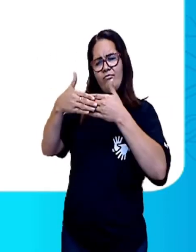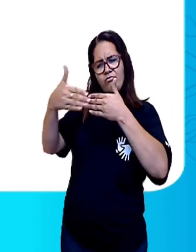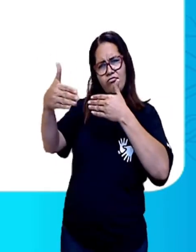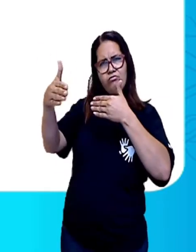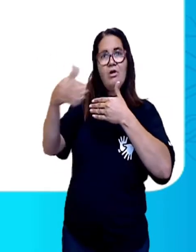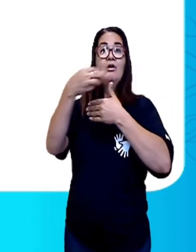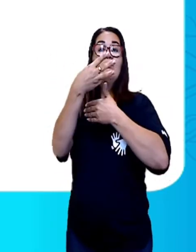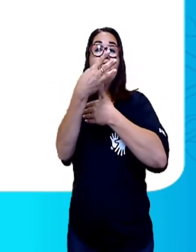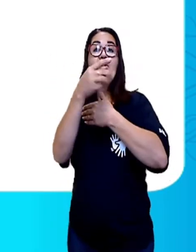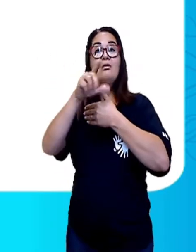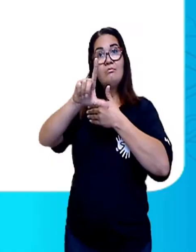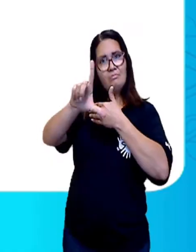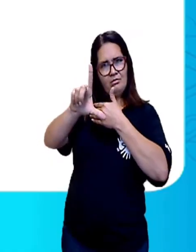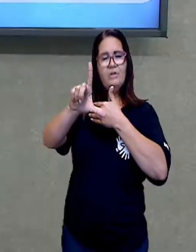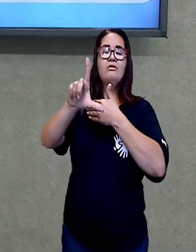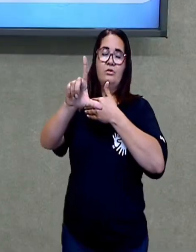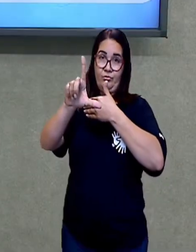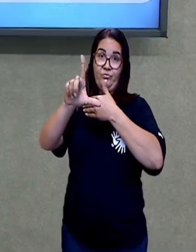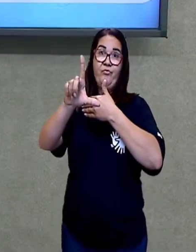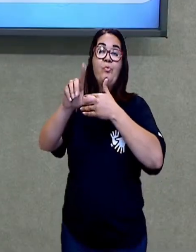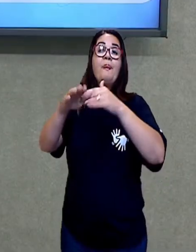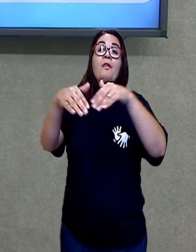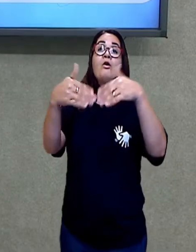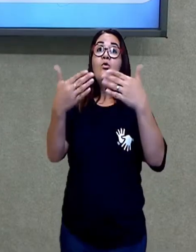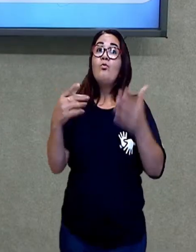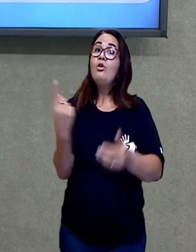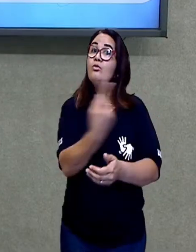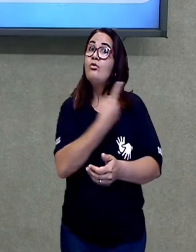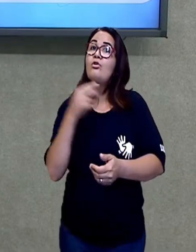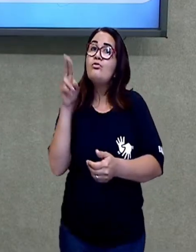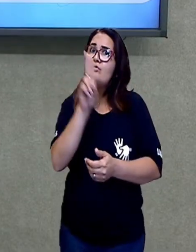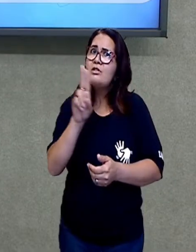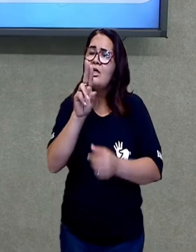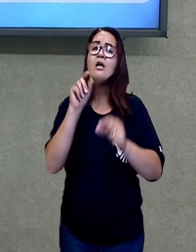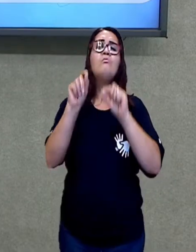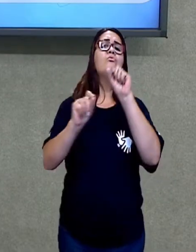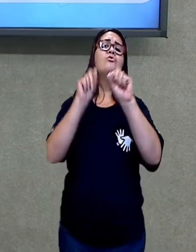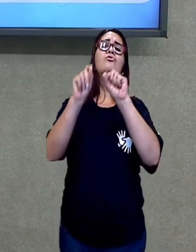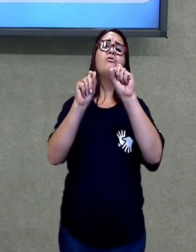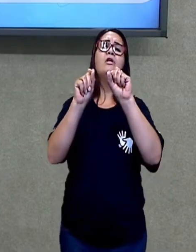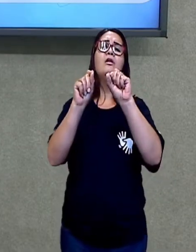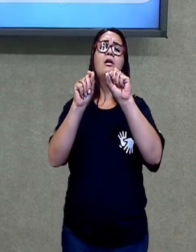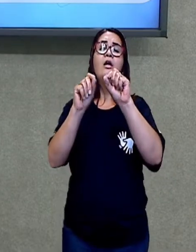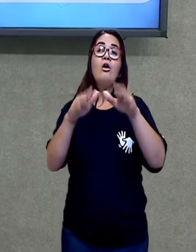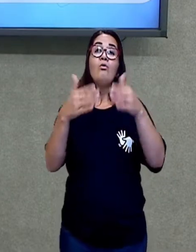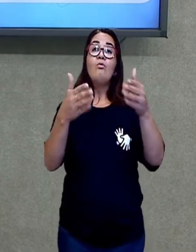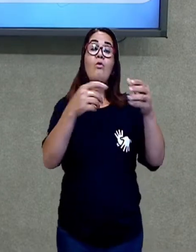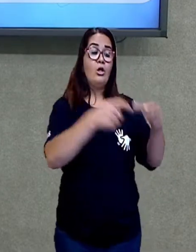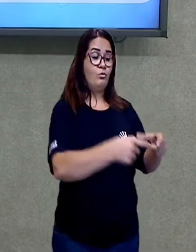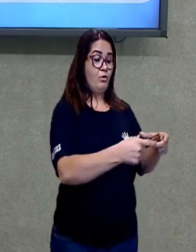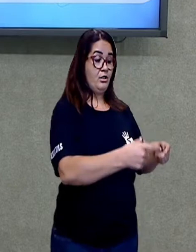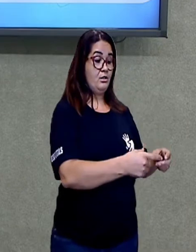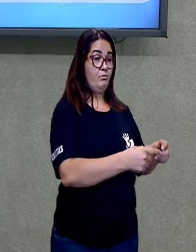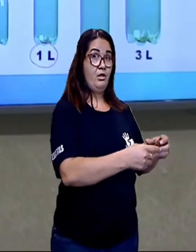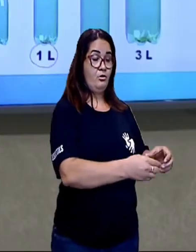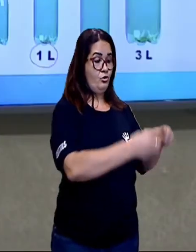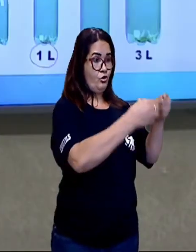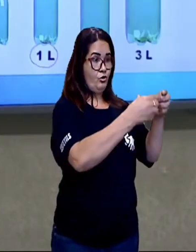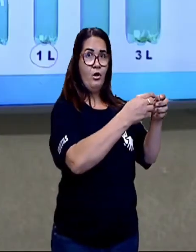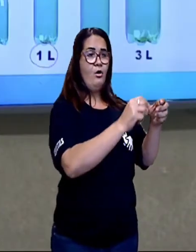utilizamos unidades menores, nós vamos usar a unidade de mililitro. A gente conhece